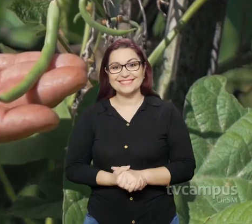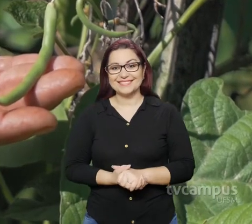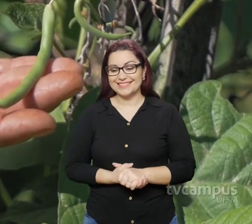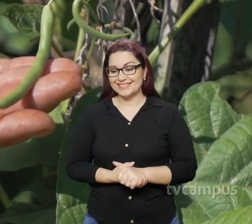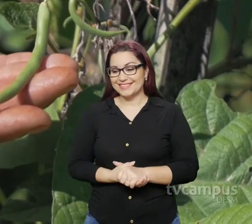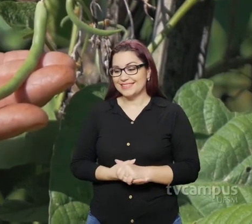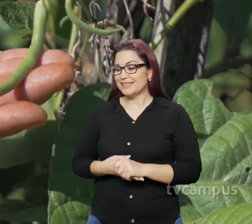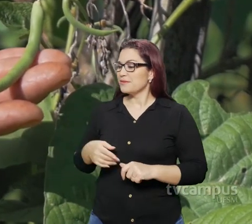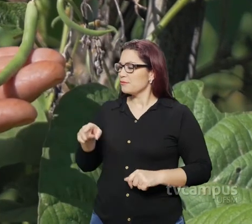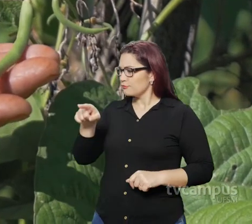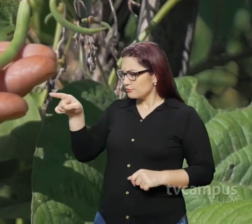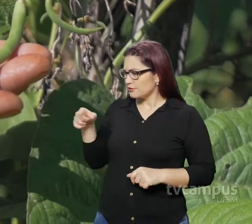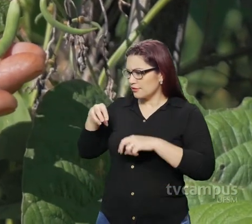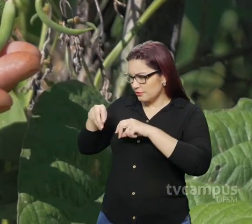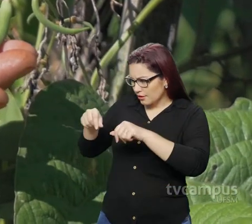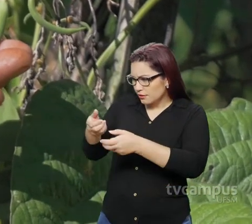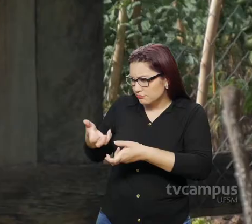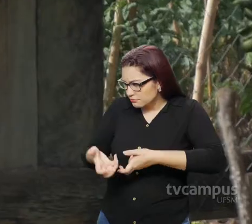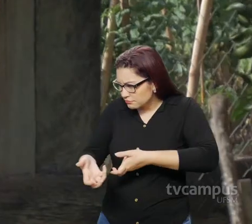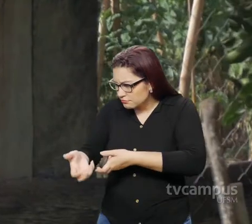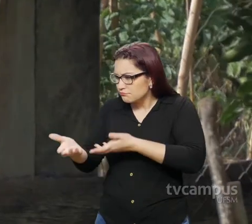aprendemos e eles aprendem com a gente.